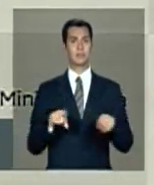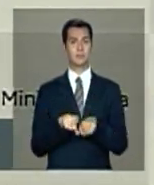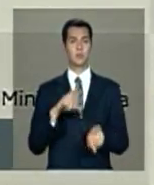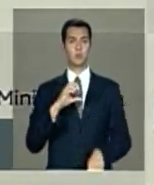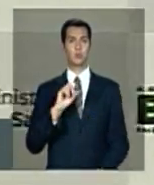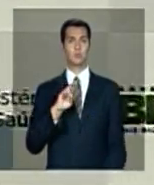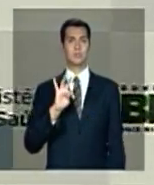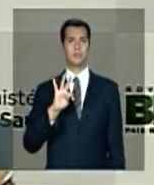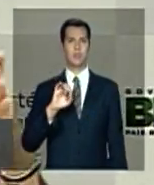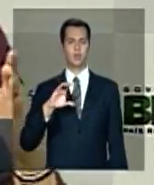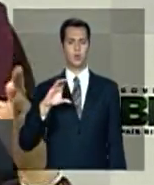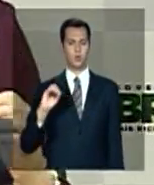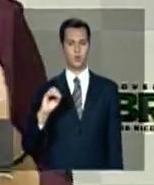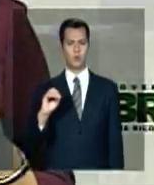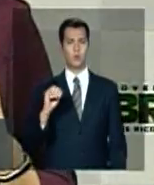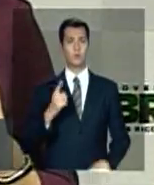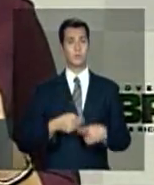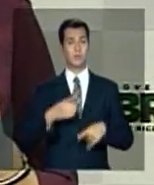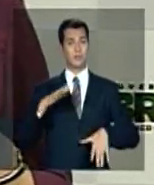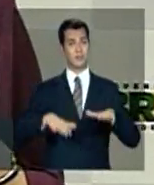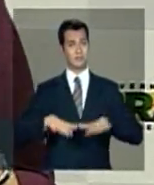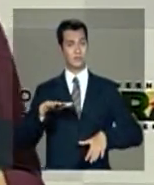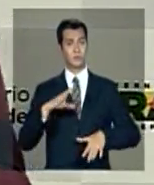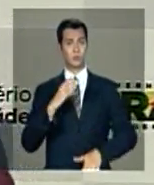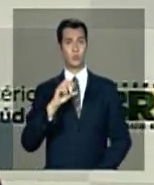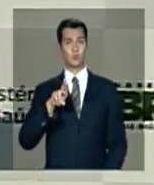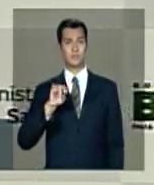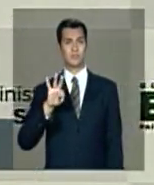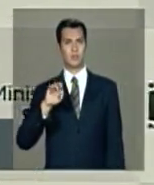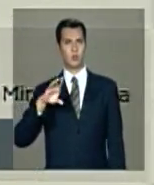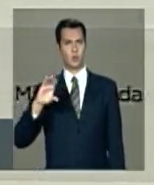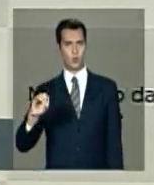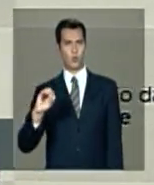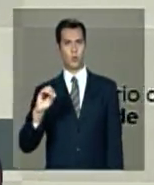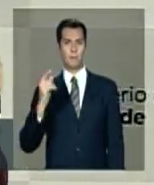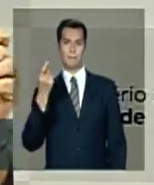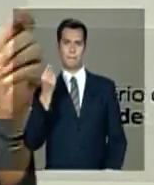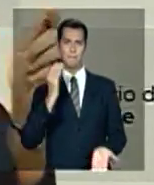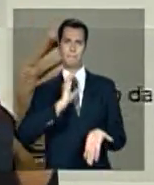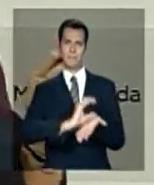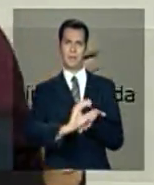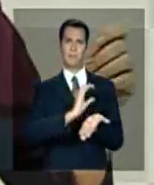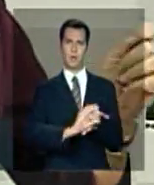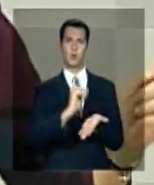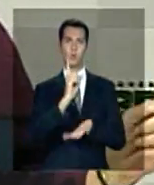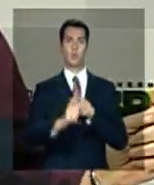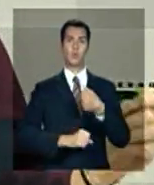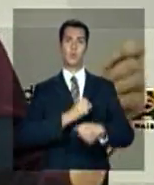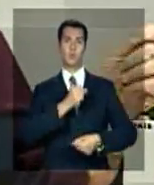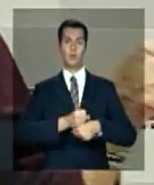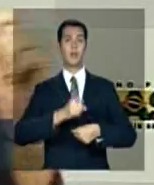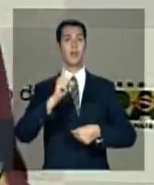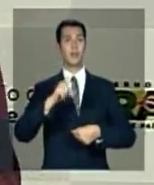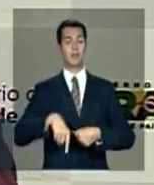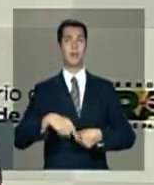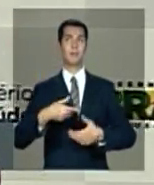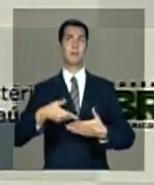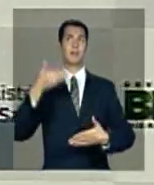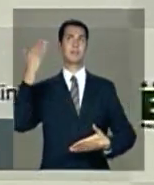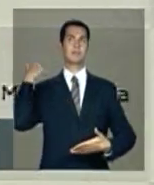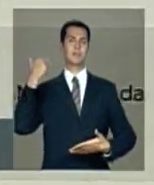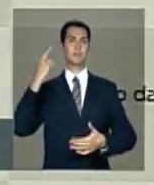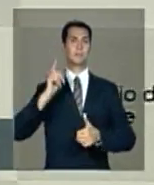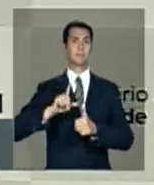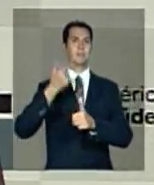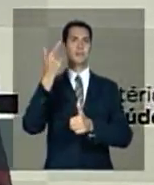porque o custeio muitas vezes o custeio de um ano equivale ao investimento inicial